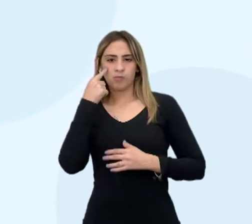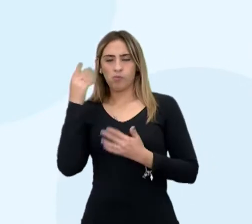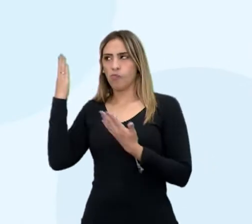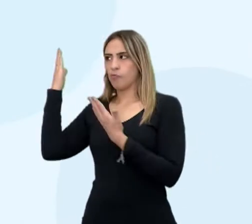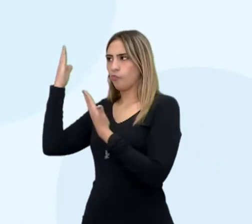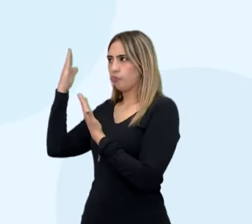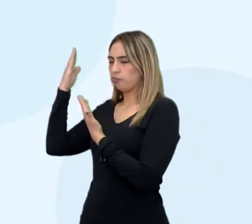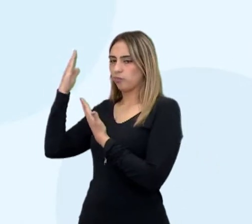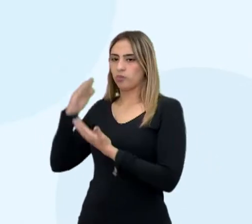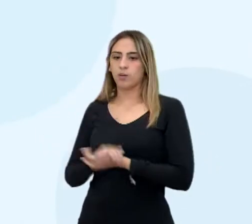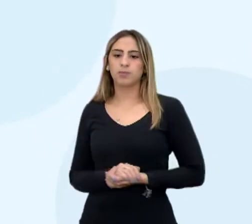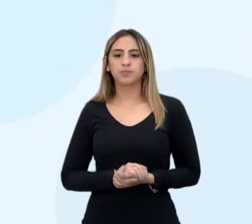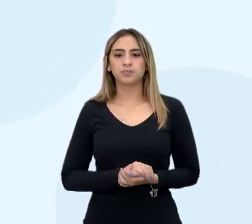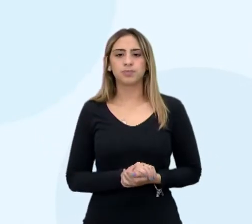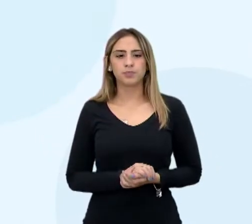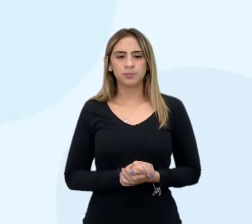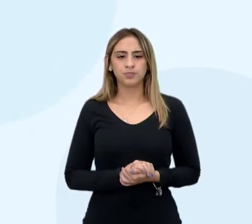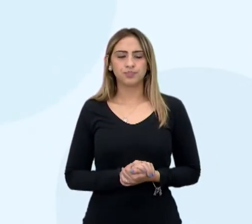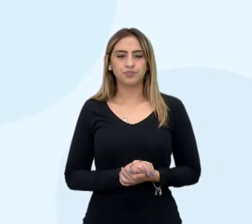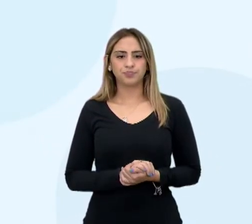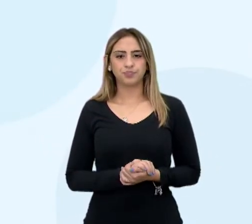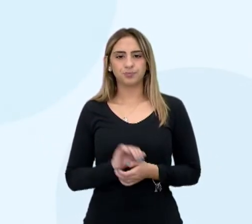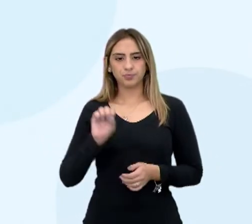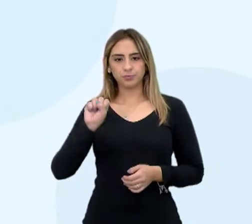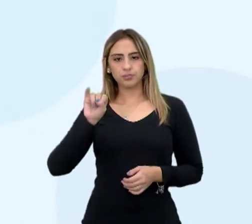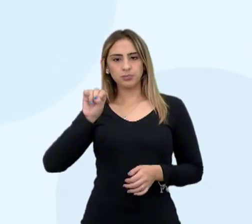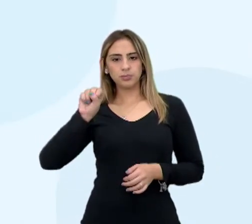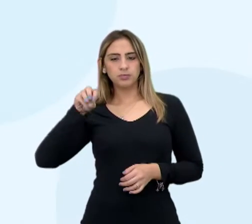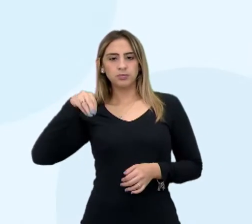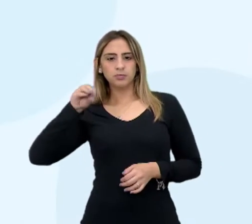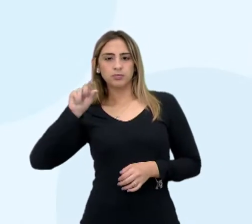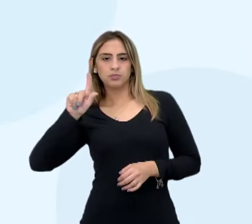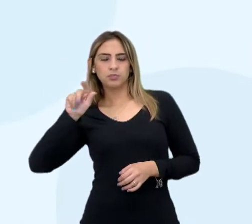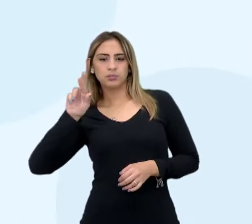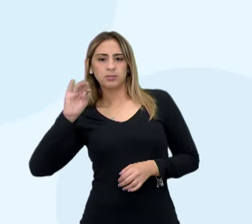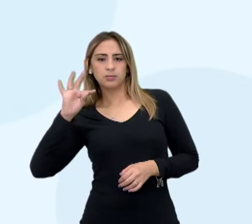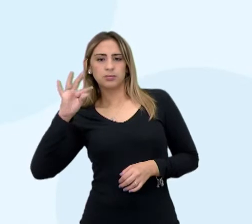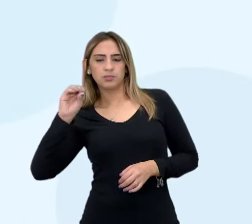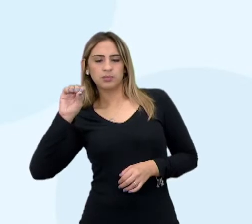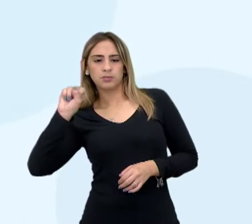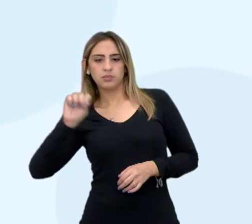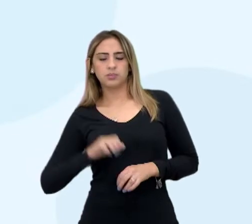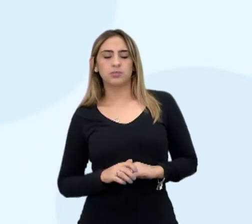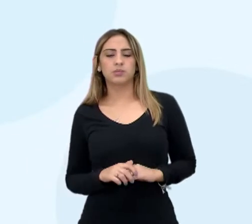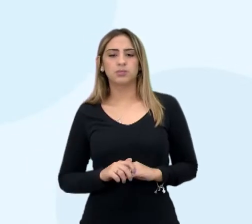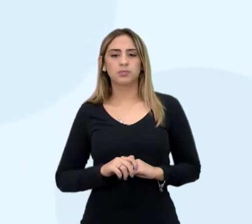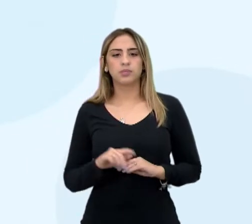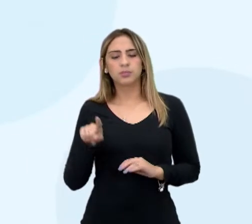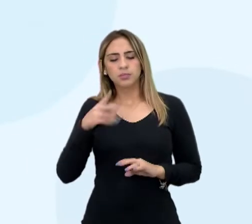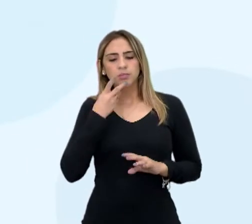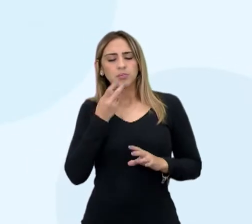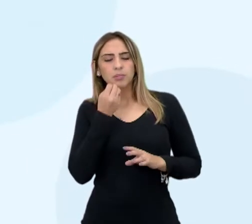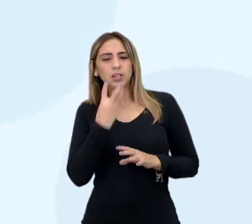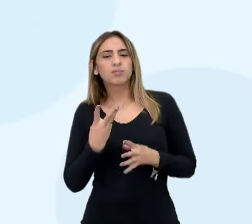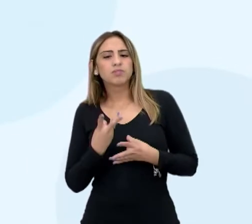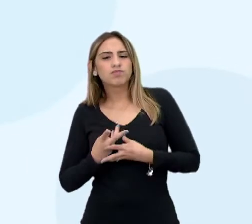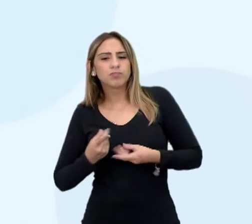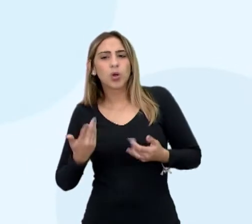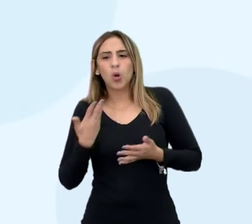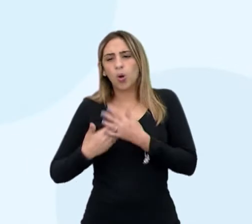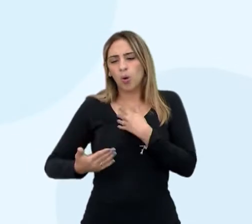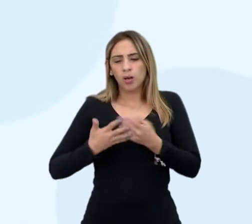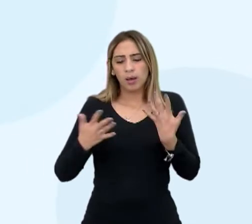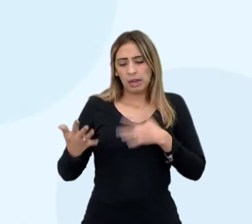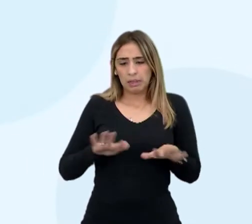Sismógrafo. Então o sismógrafo tem lá um tipo de um pêndulo, né? Ele tá ele é bem sensível, qualquer tremor